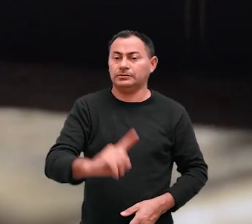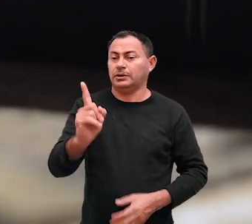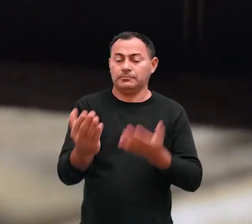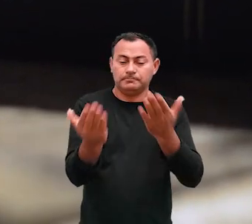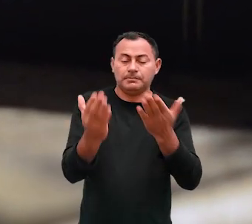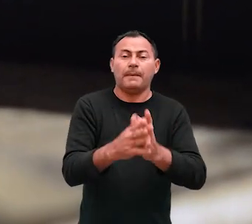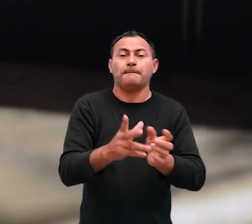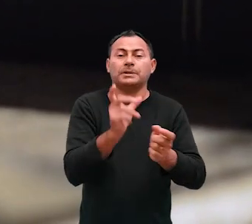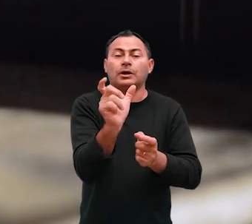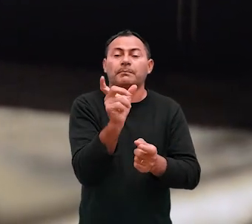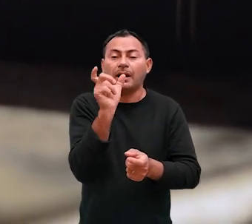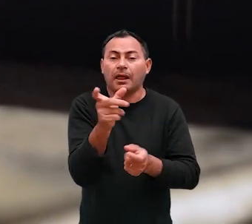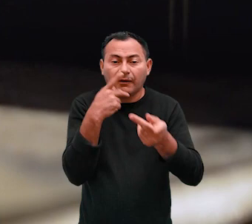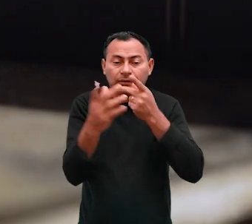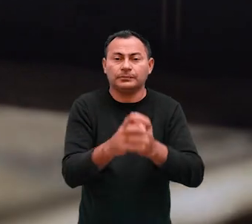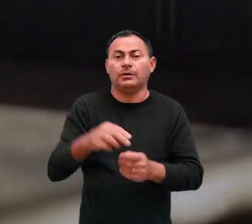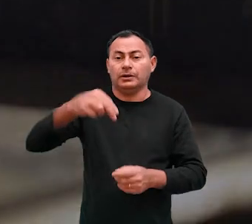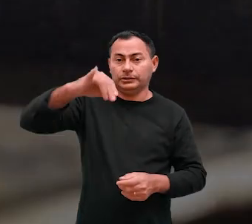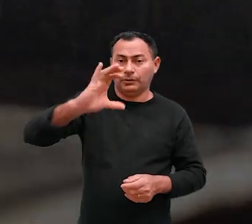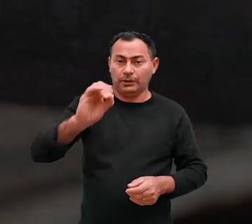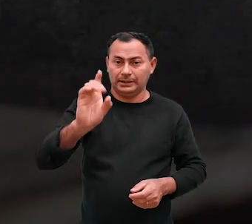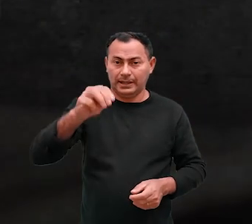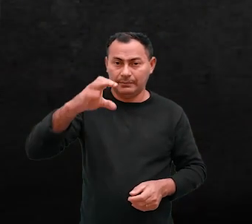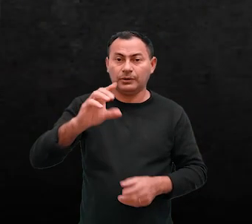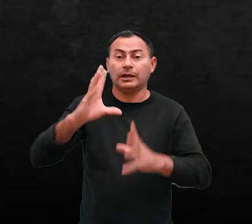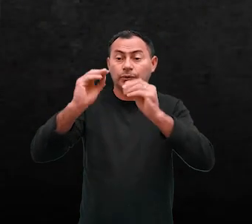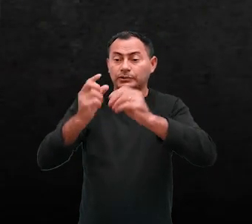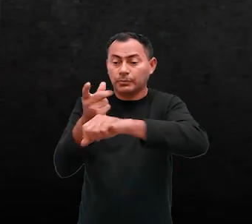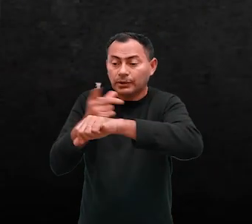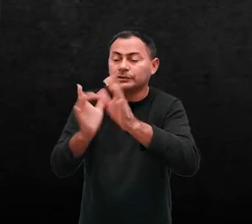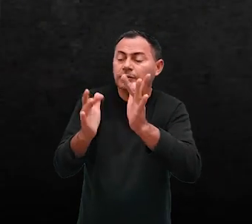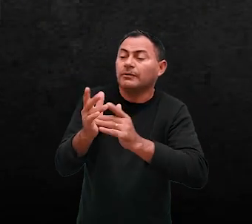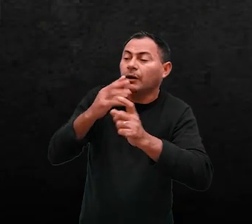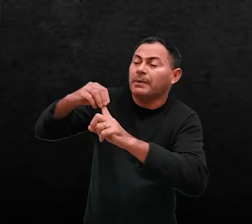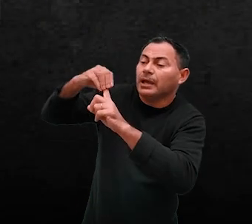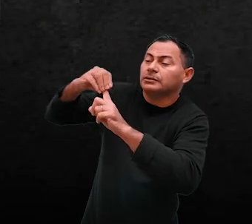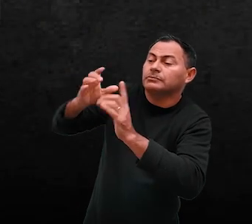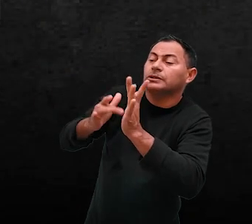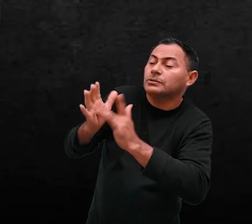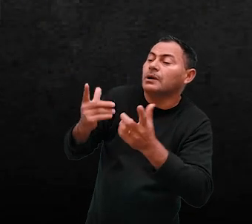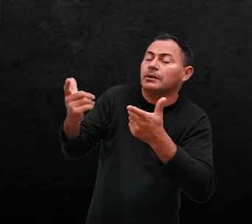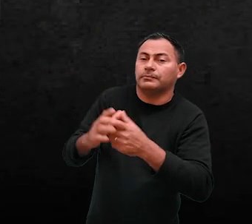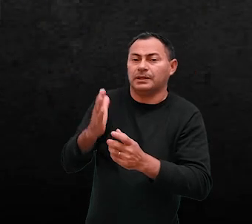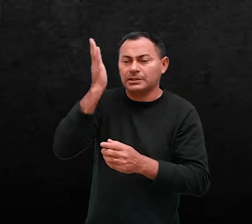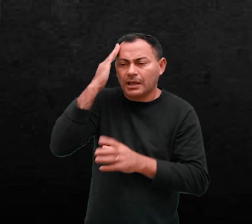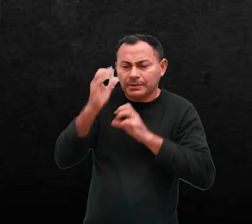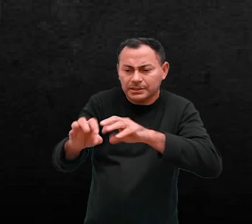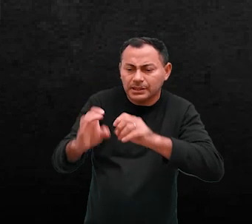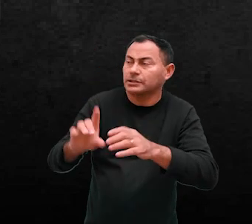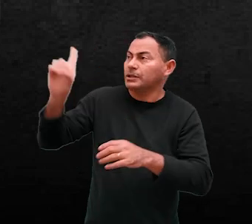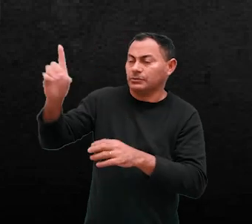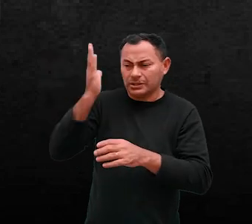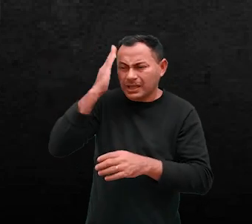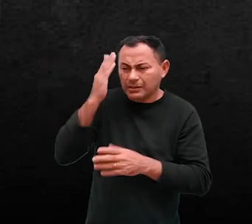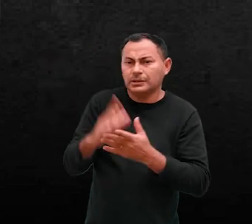não é baseada em palavras. Nicodemos foi procurar Jesus naquela noite e disse: Ei, mestre, sabemos que ensinas da parte de